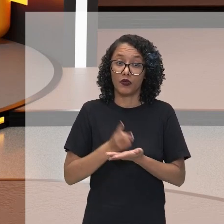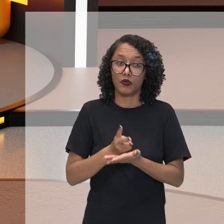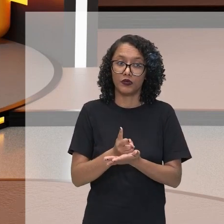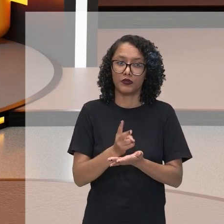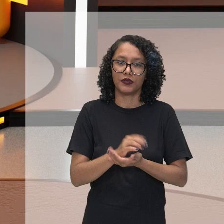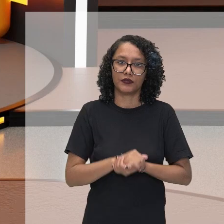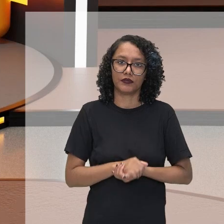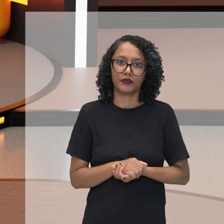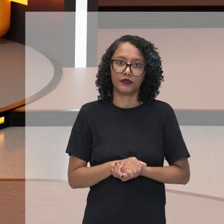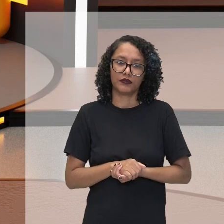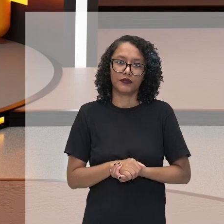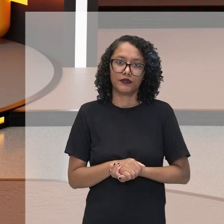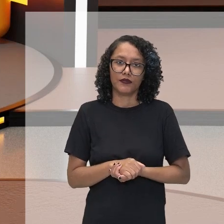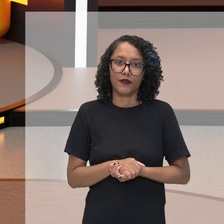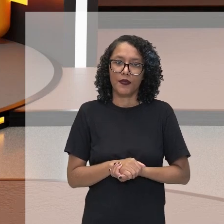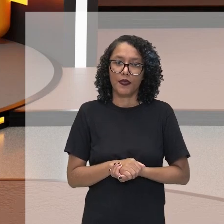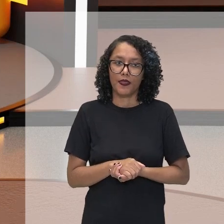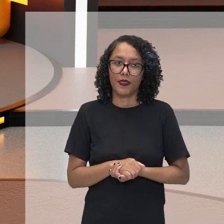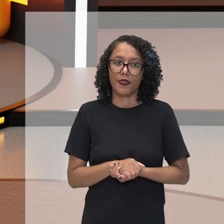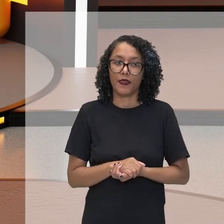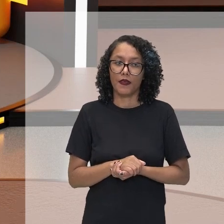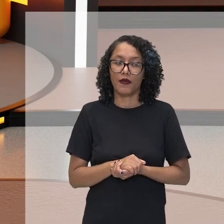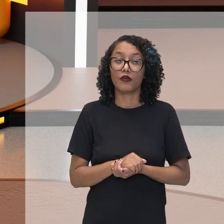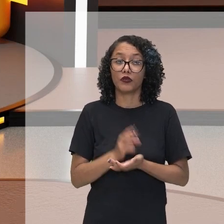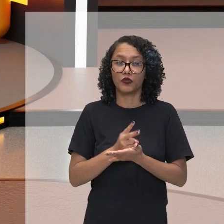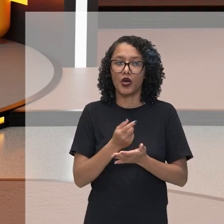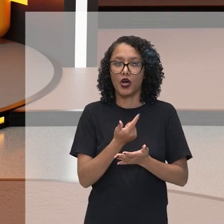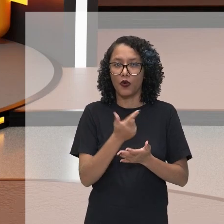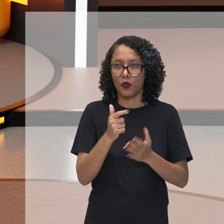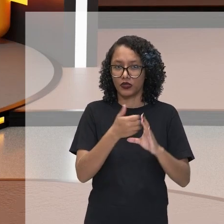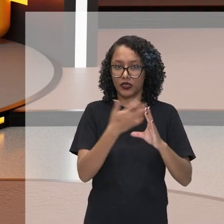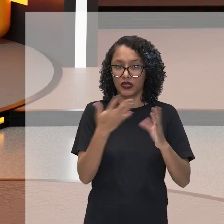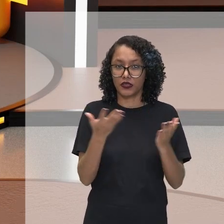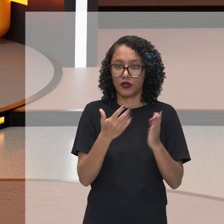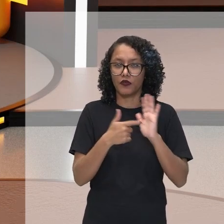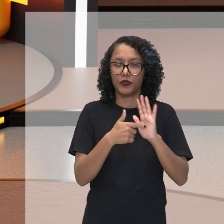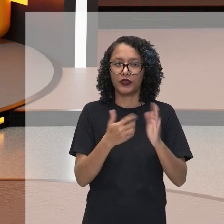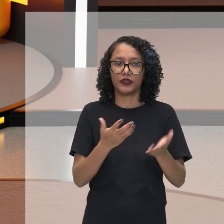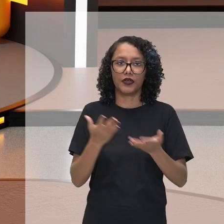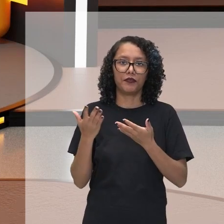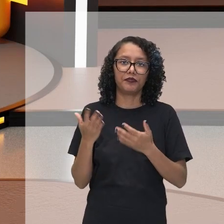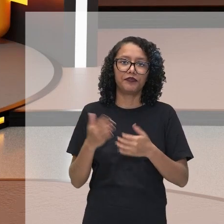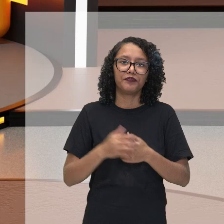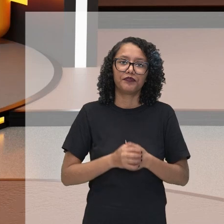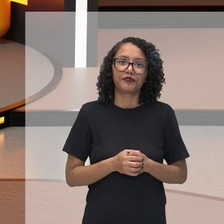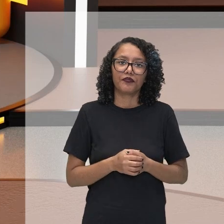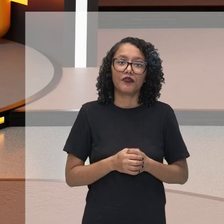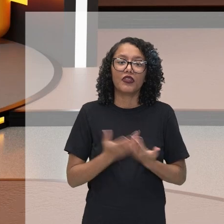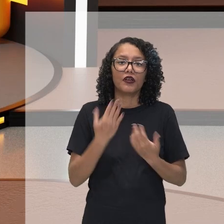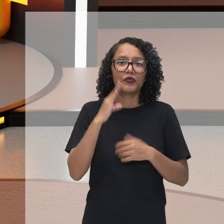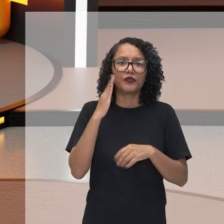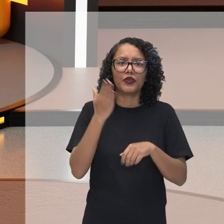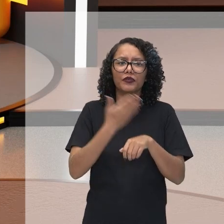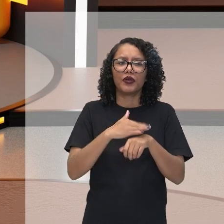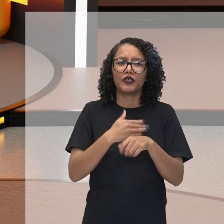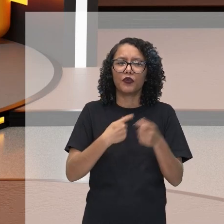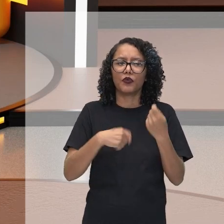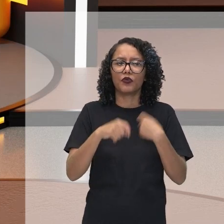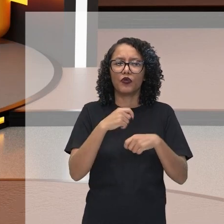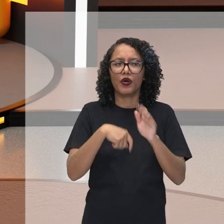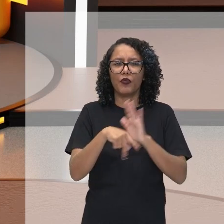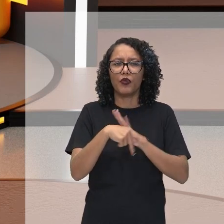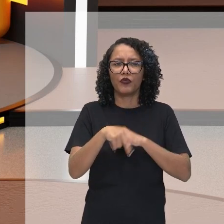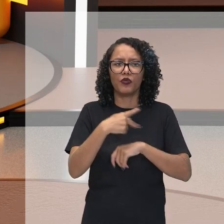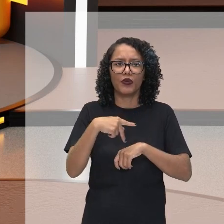estudos e outras características de Singapura vai estar voltada aí às principais atividades econômicas do país, né, que atualmente vão